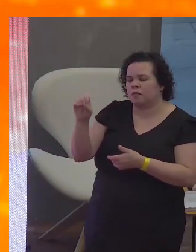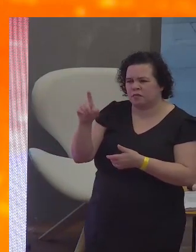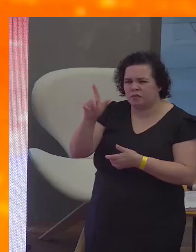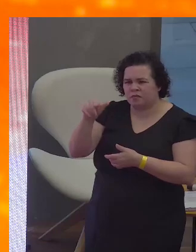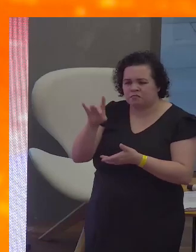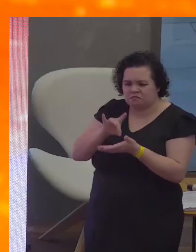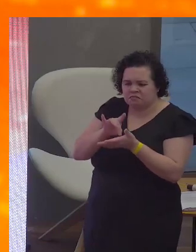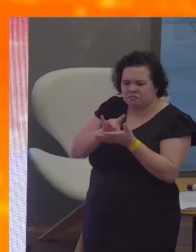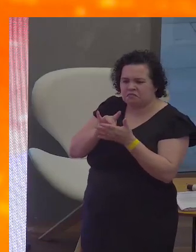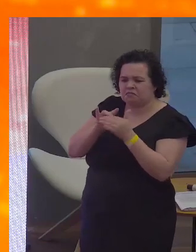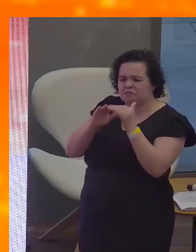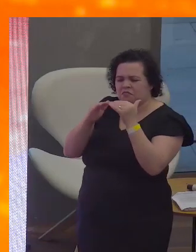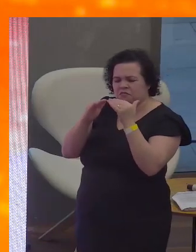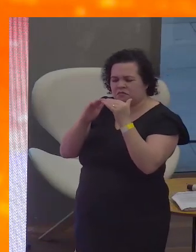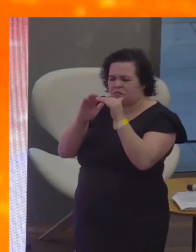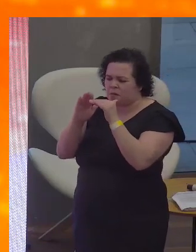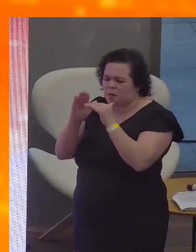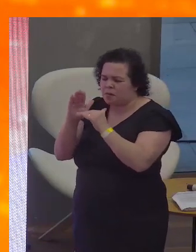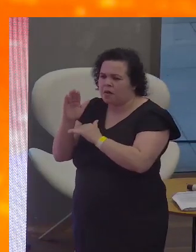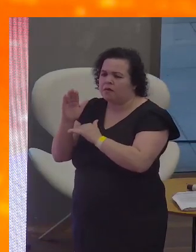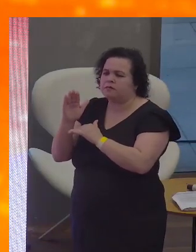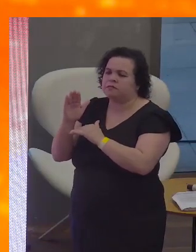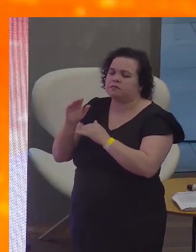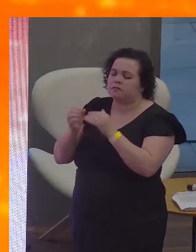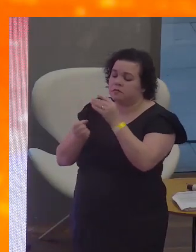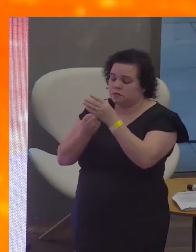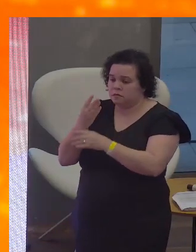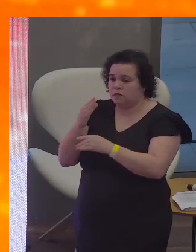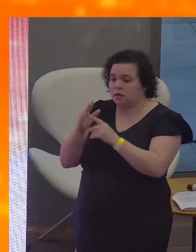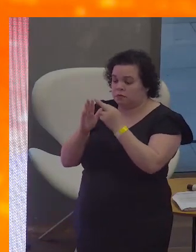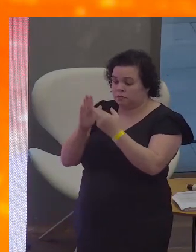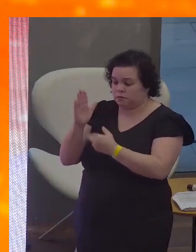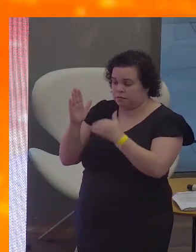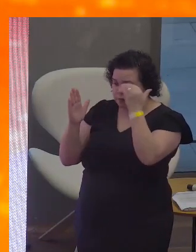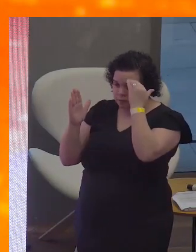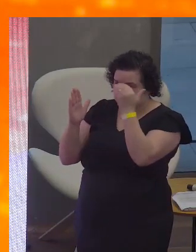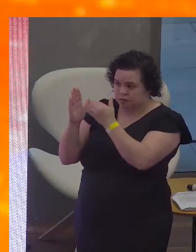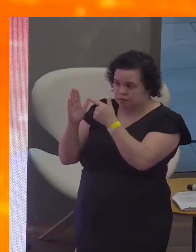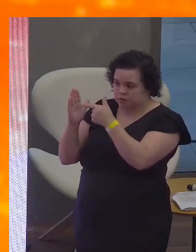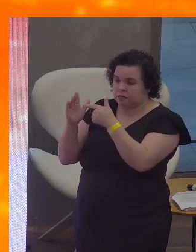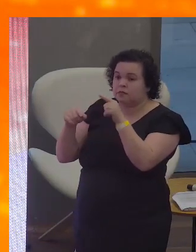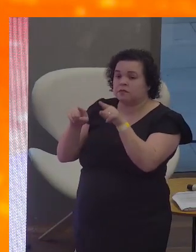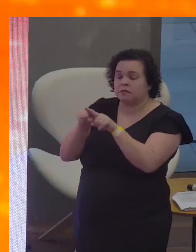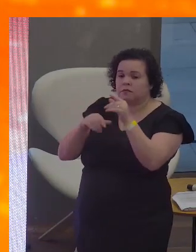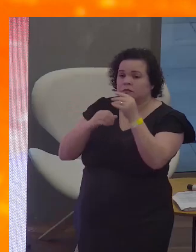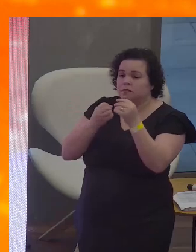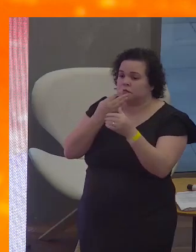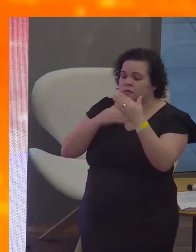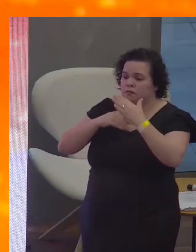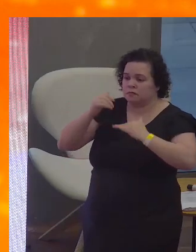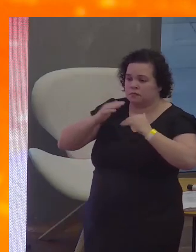se foi produzido dentro de todas as normas, e ainda as boas práticas de